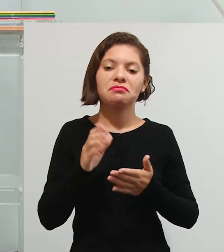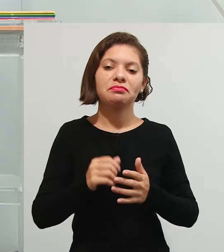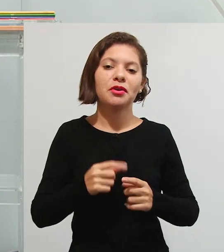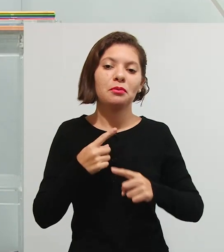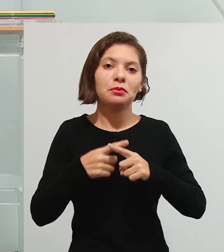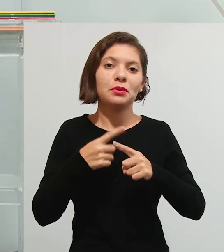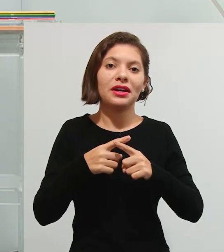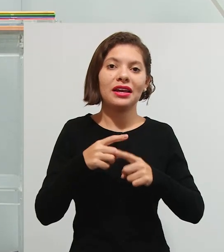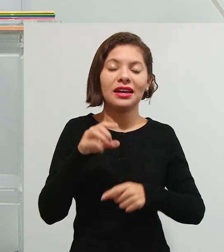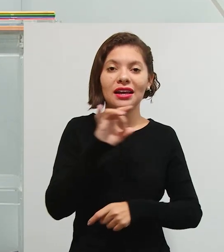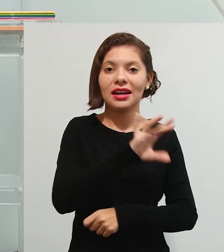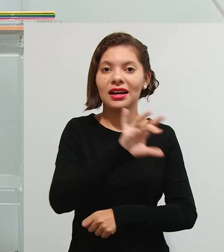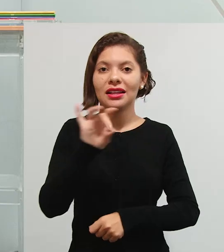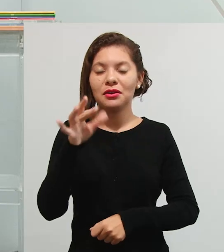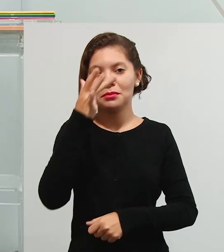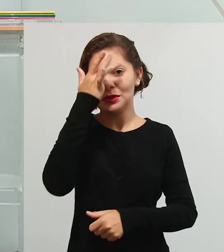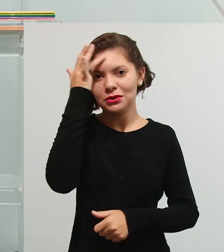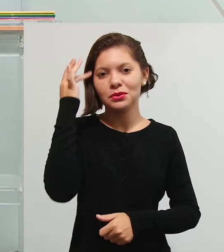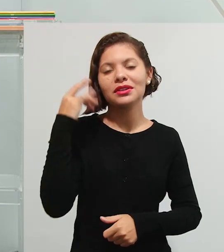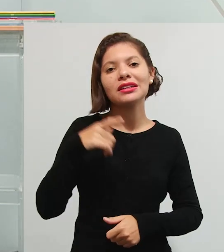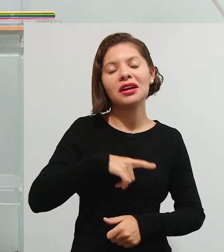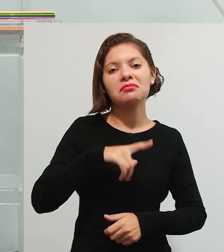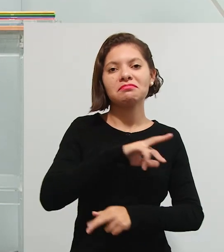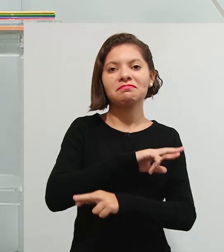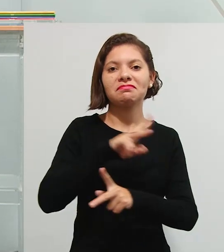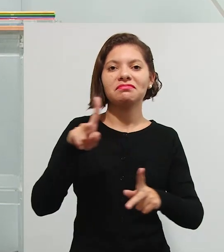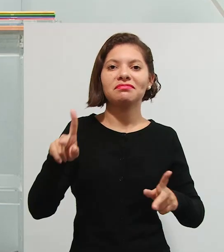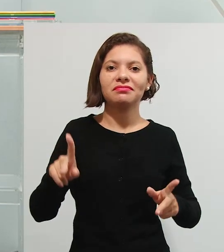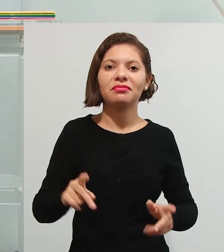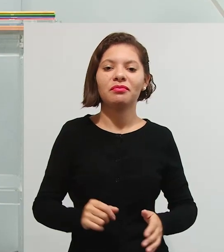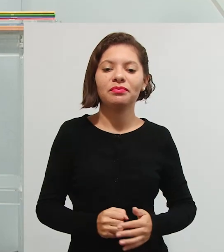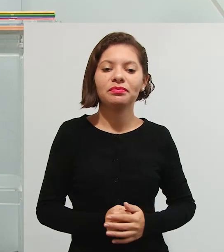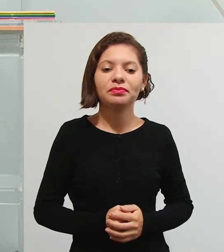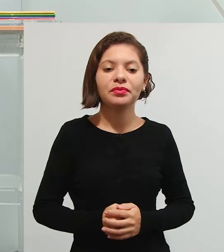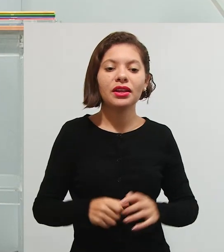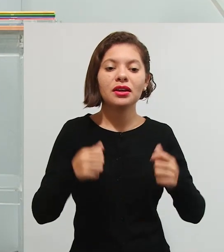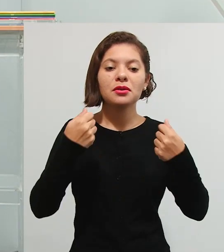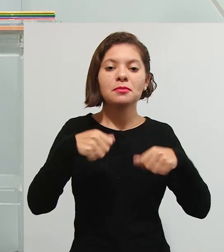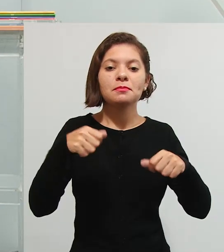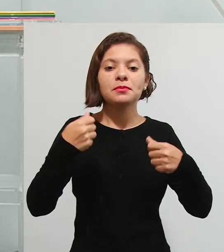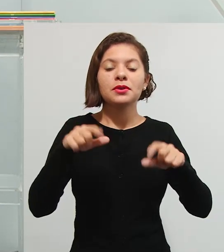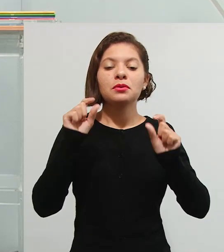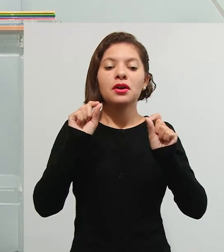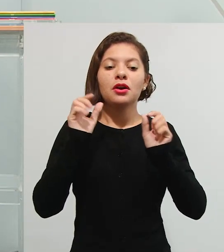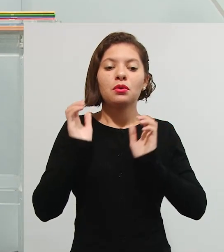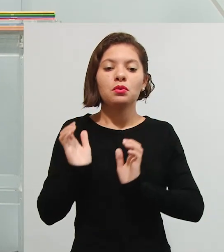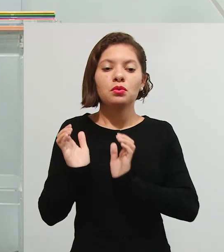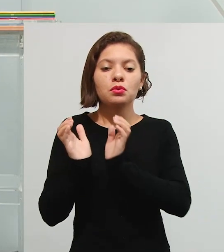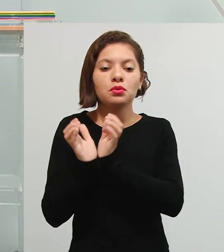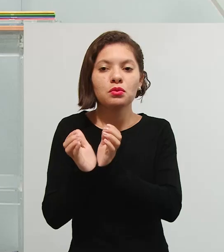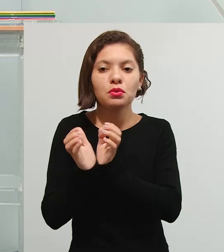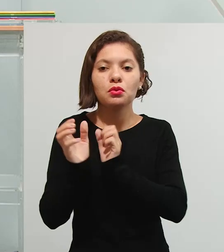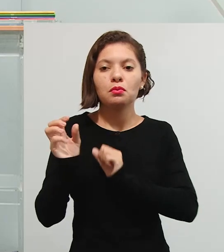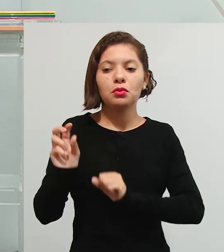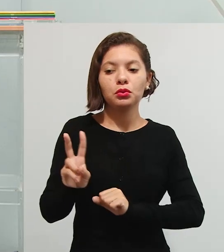diversidades e diferenças de perspectivas. Então, é necessário aí que esse grupo, essa